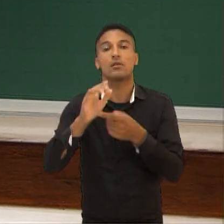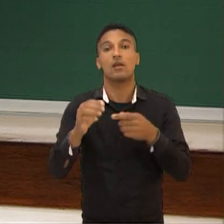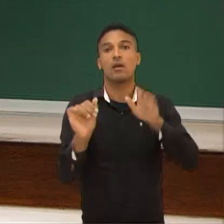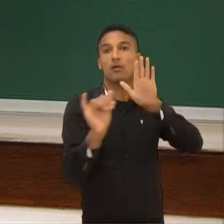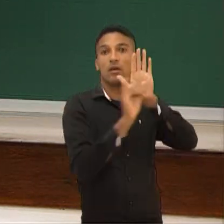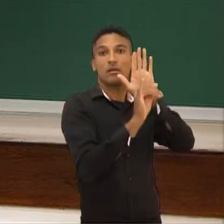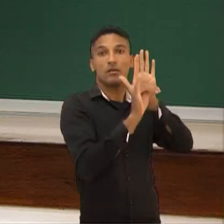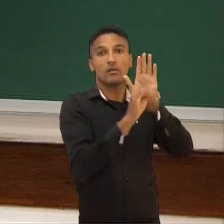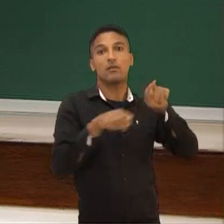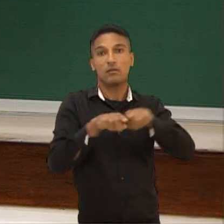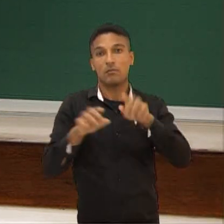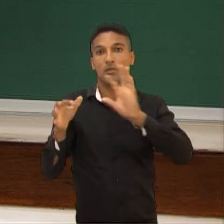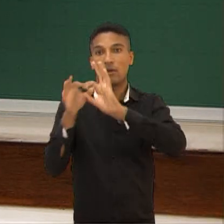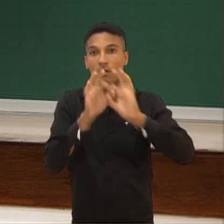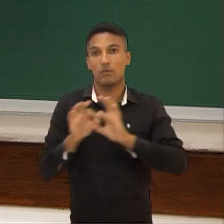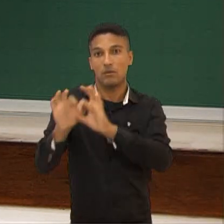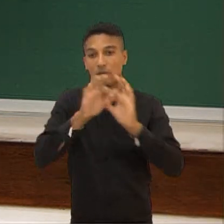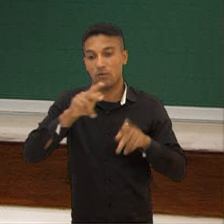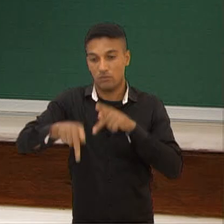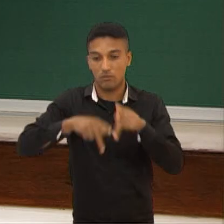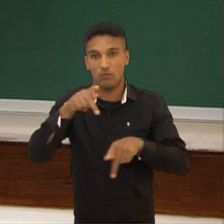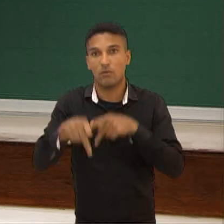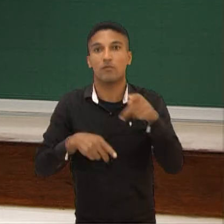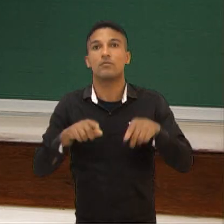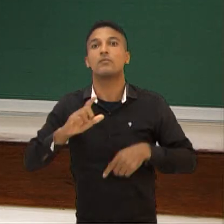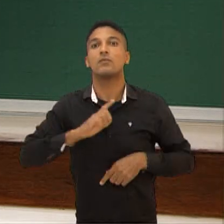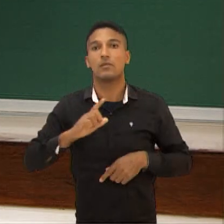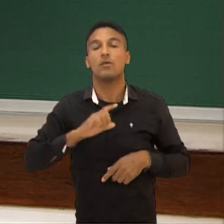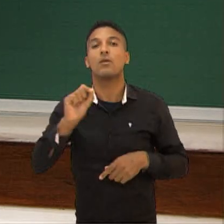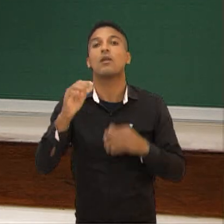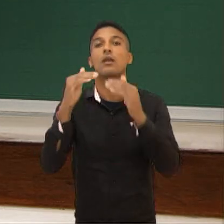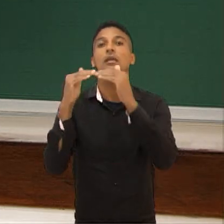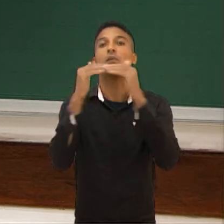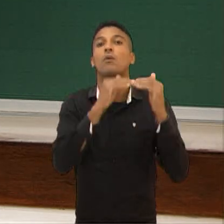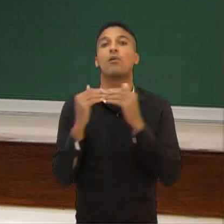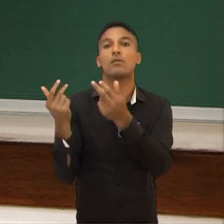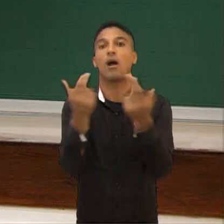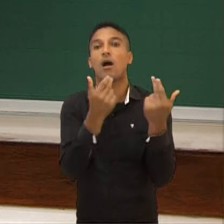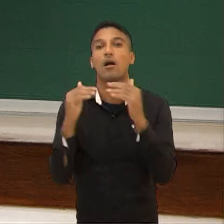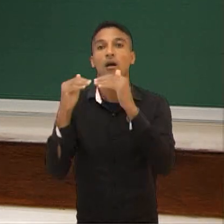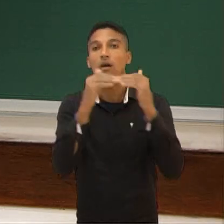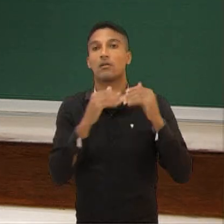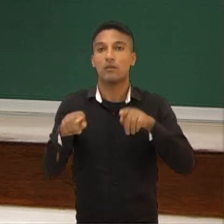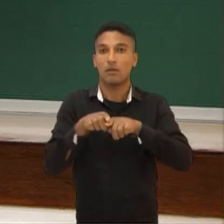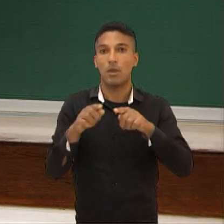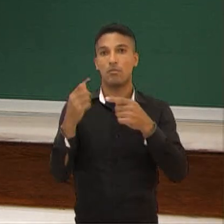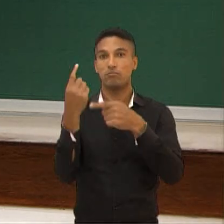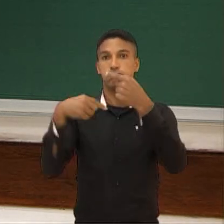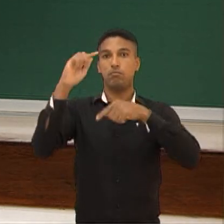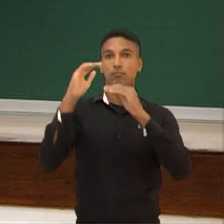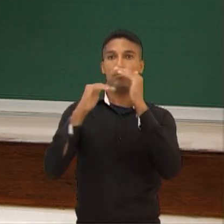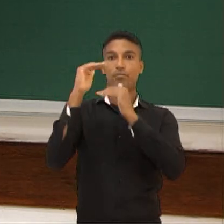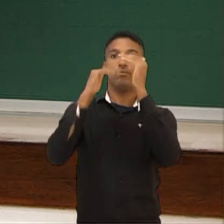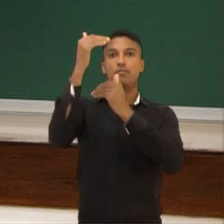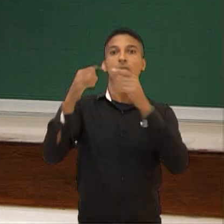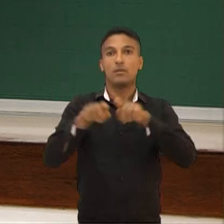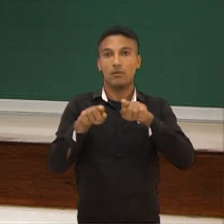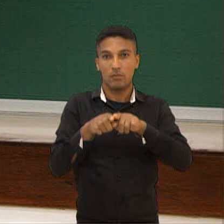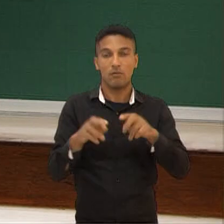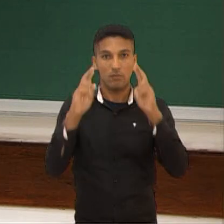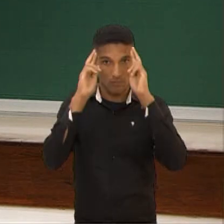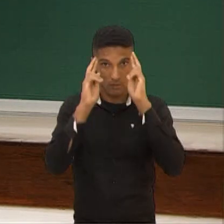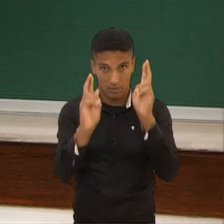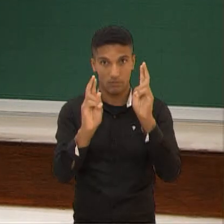união do povo, tendo como pontos clave a igualdade, a prosperidade e o respeito. Então,